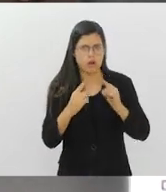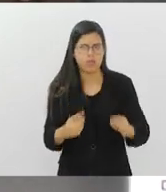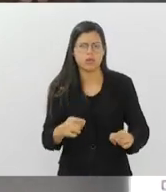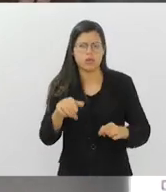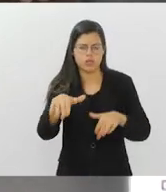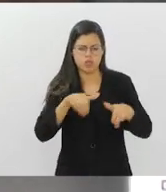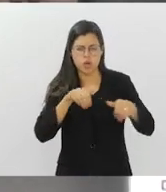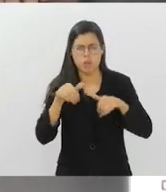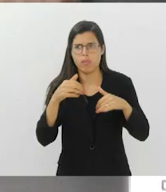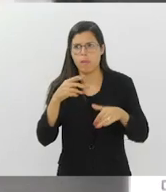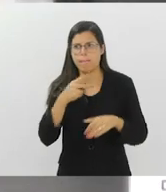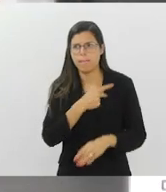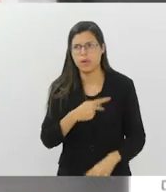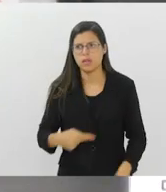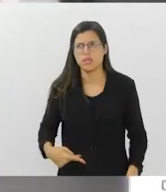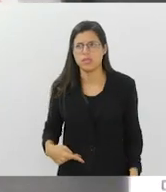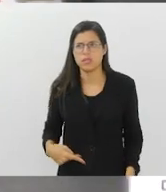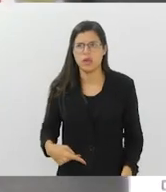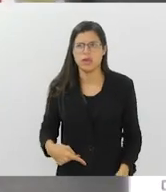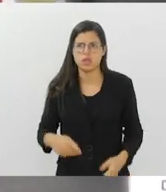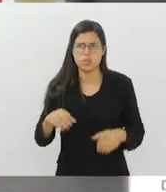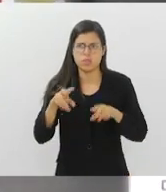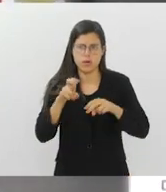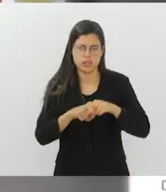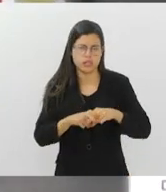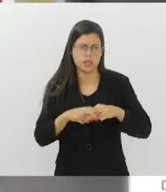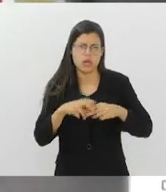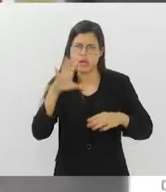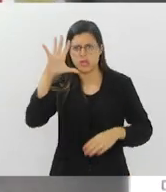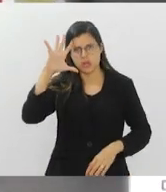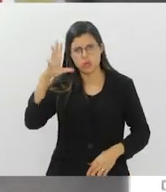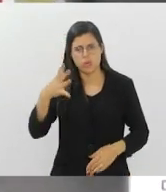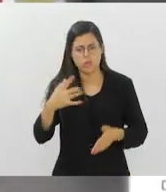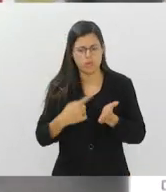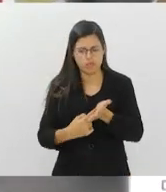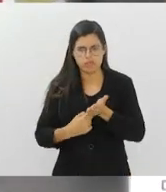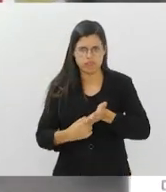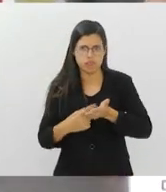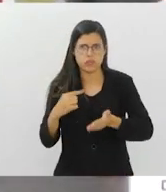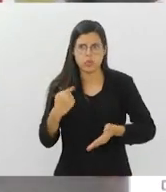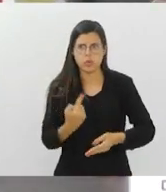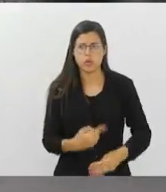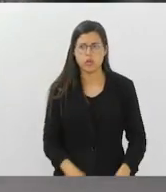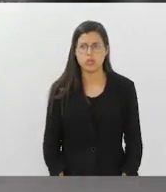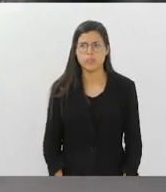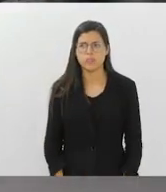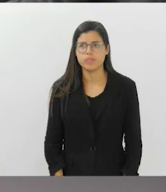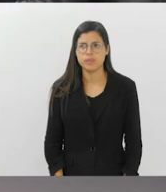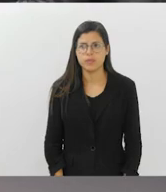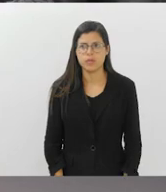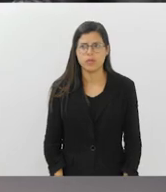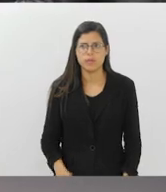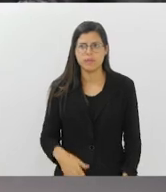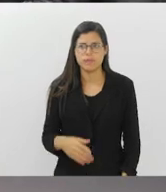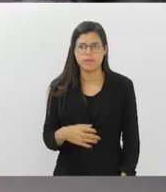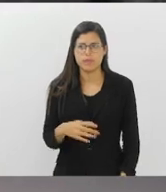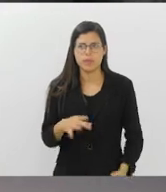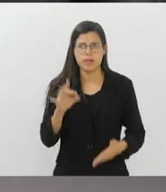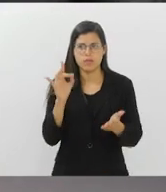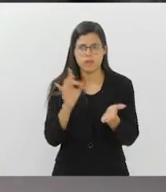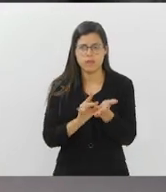B, C para sentar aqui e firmar compromisso com a gente. Essa é a questão. Pela ordem, senhor presidente. Na